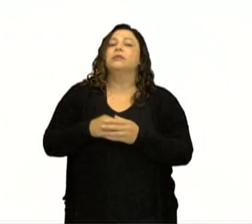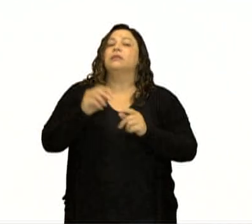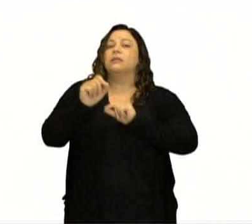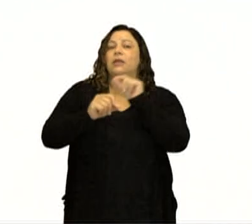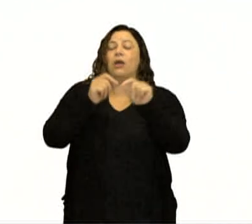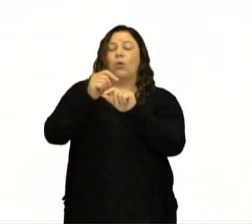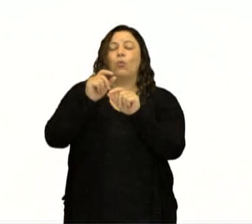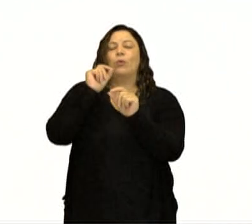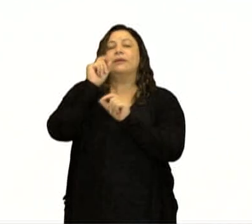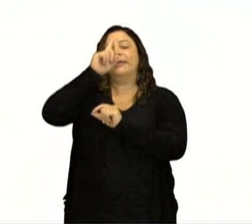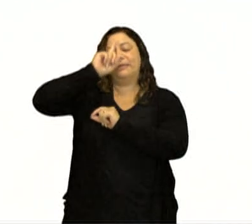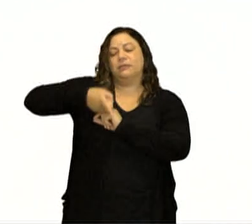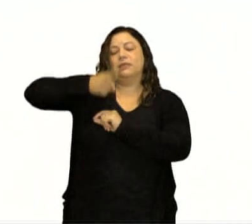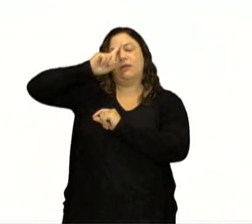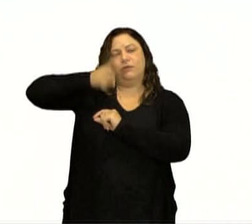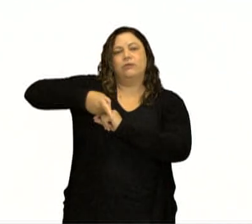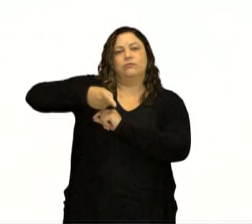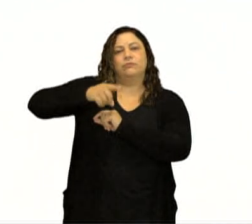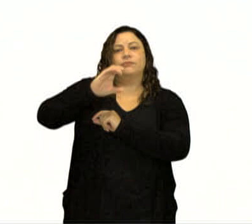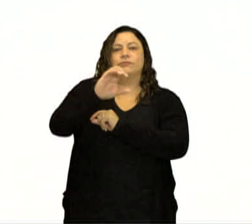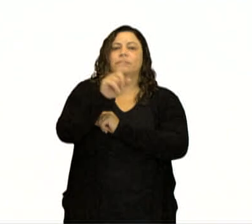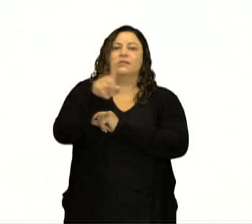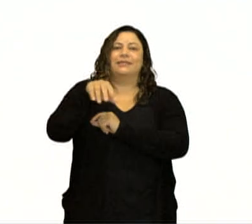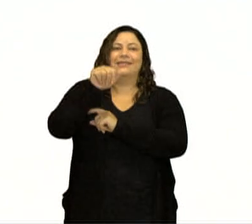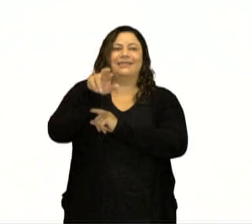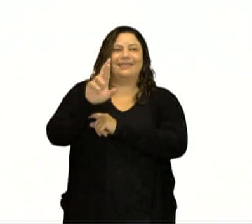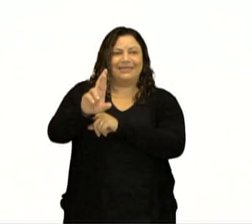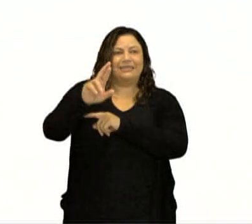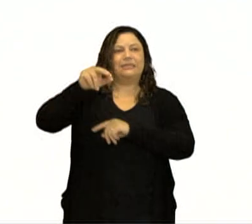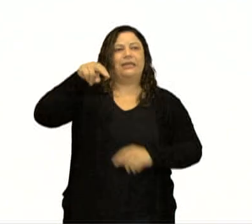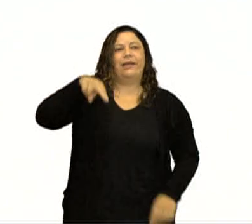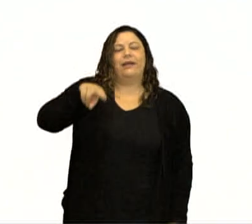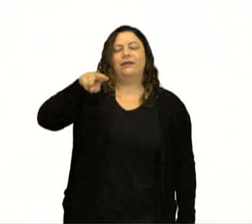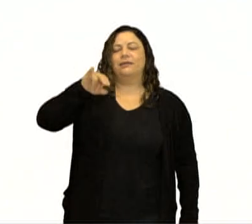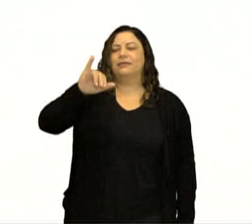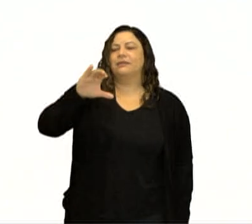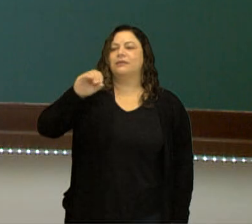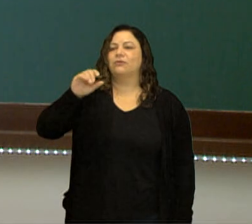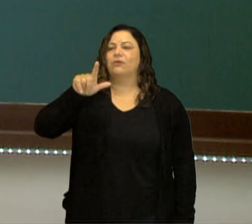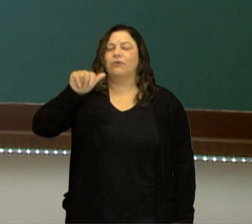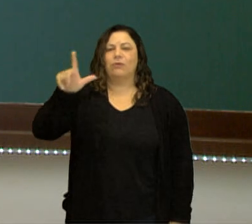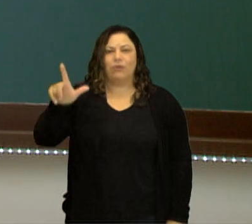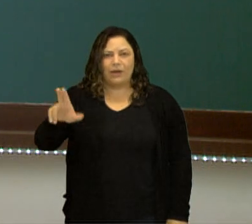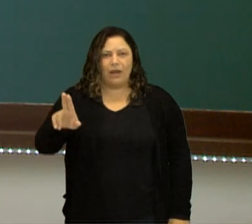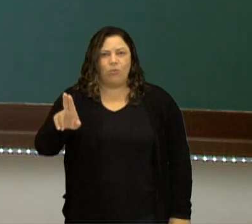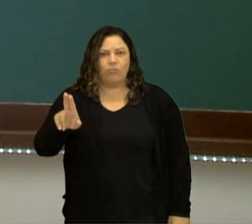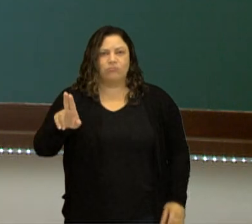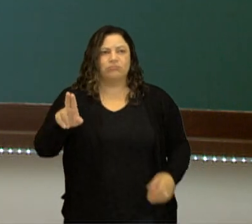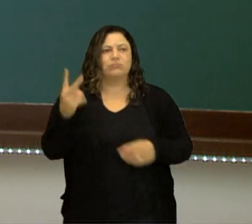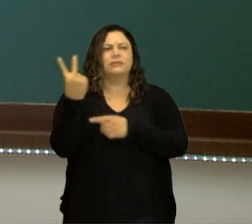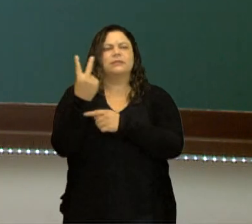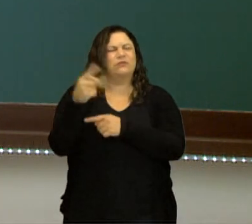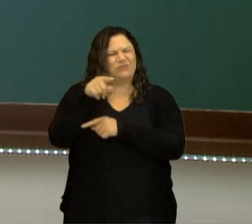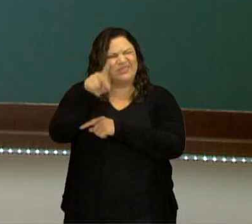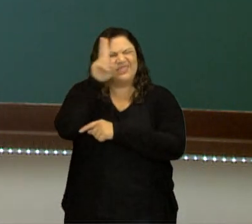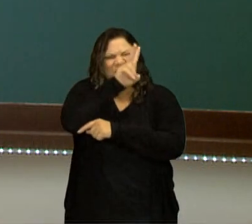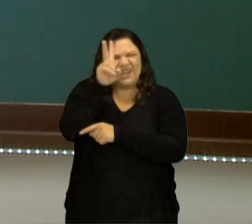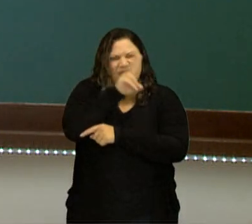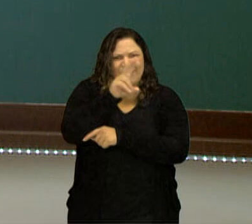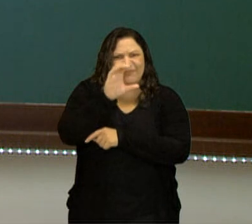estava no poder era o czar Nicolau II. Mas você lembra o que significa